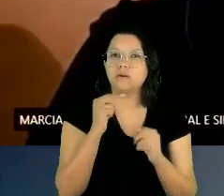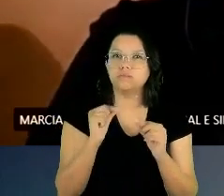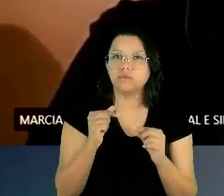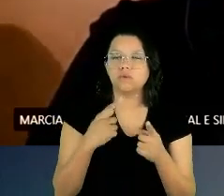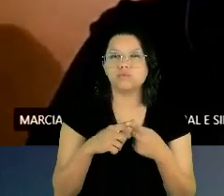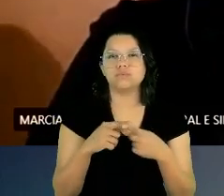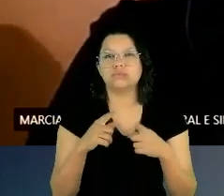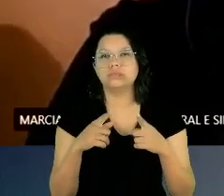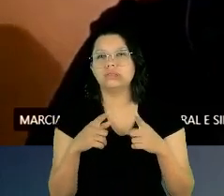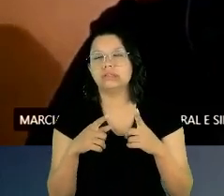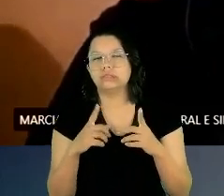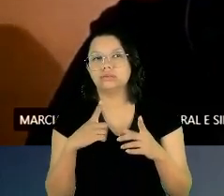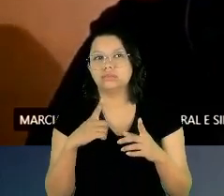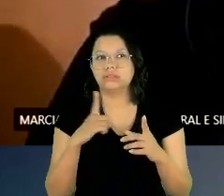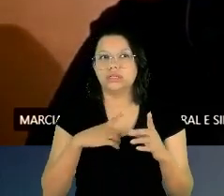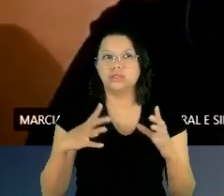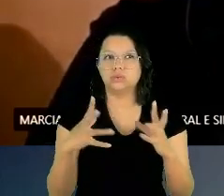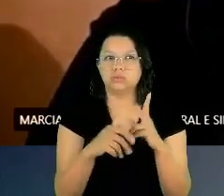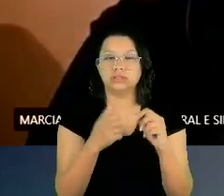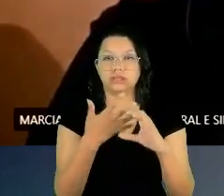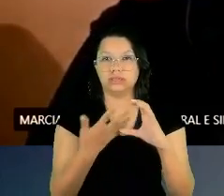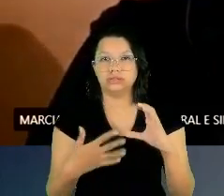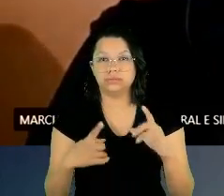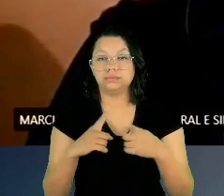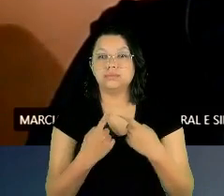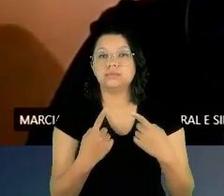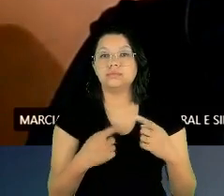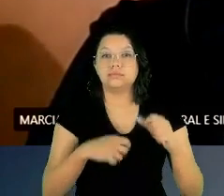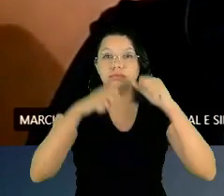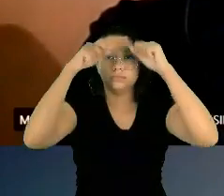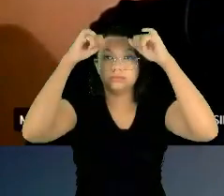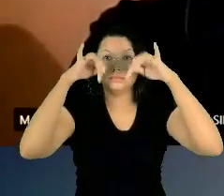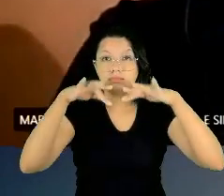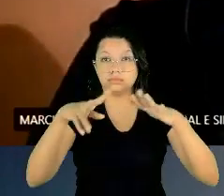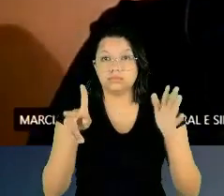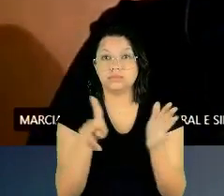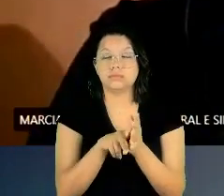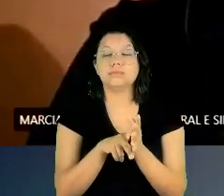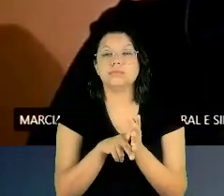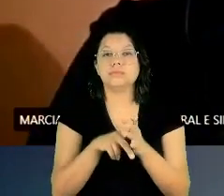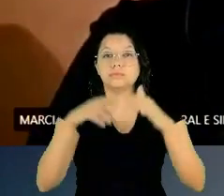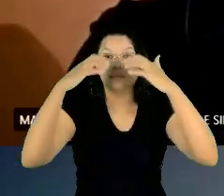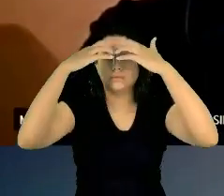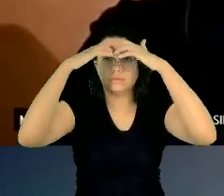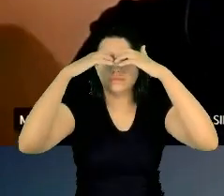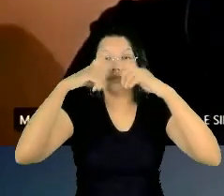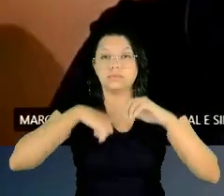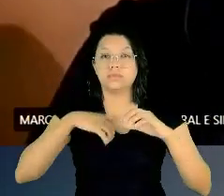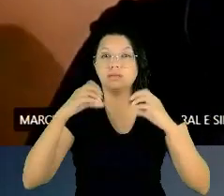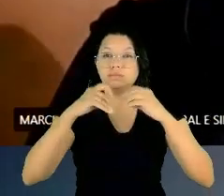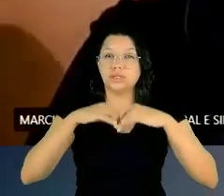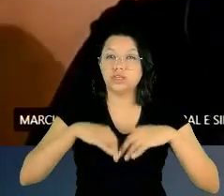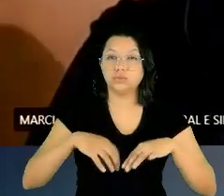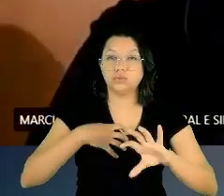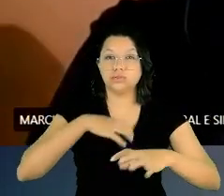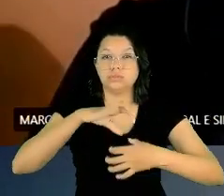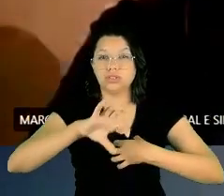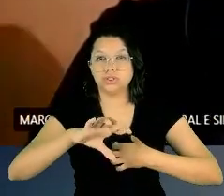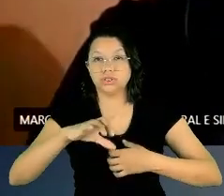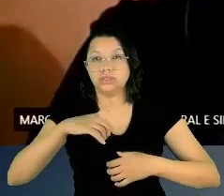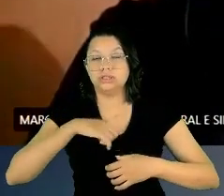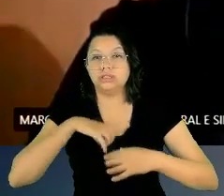diagnóstico, porque ele não tem todos os critérios e tal. Mas o transtorno de espectro autista, ele é neurobiológico, sim, eles têm prejuízo